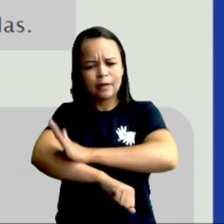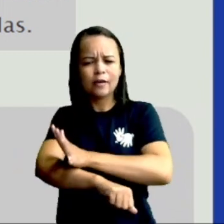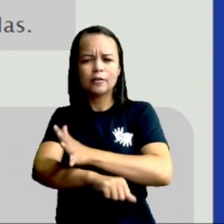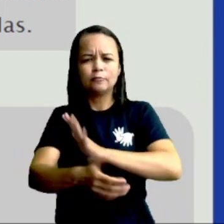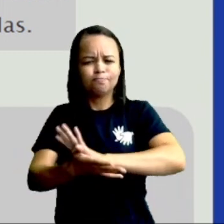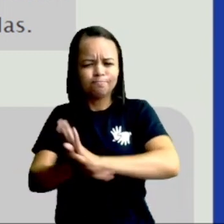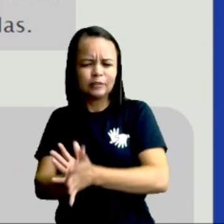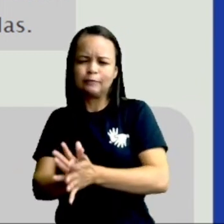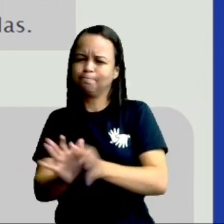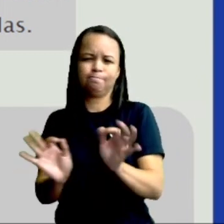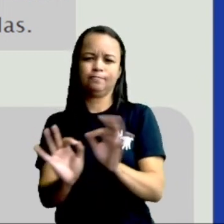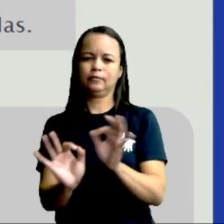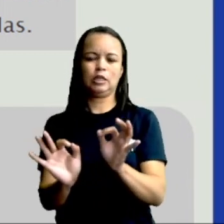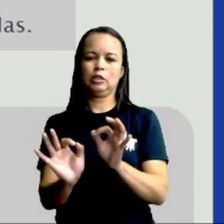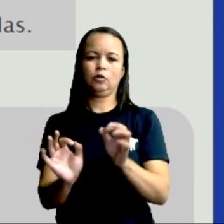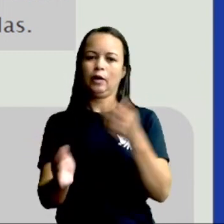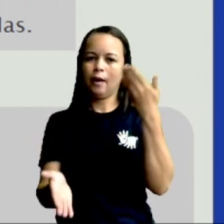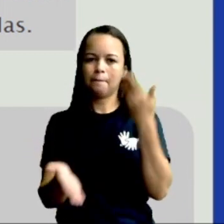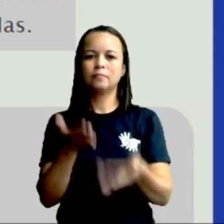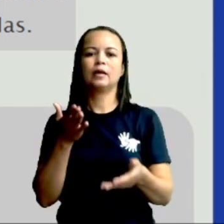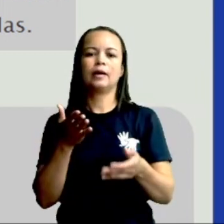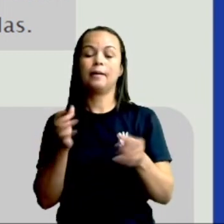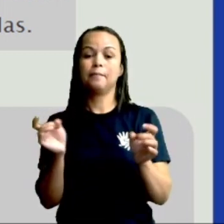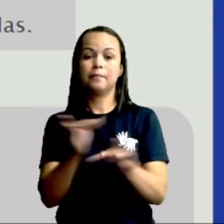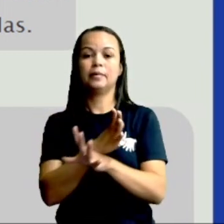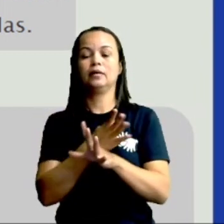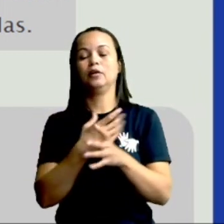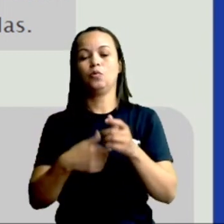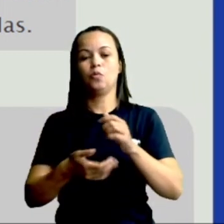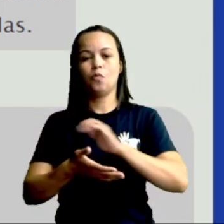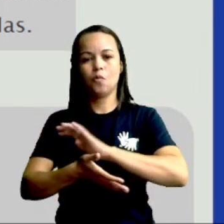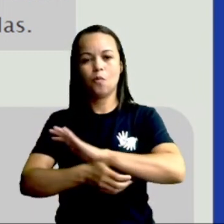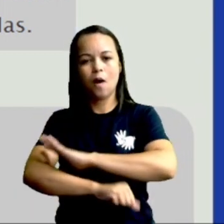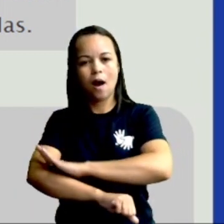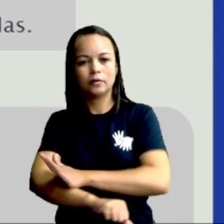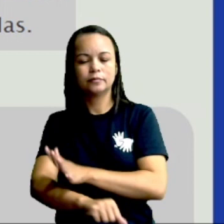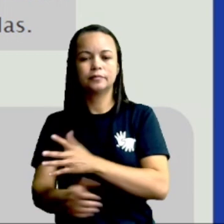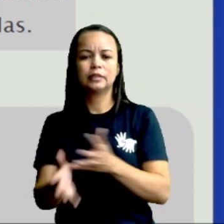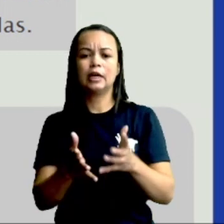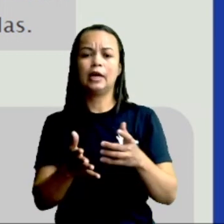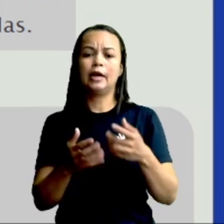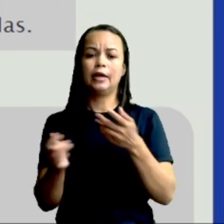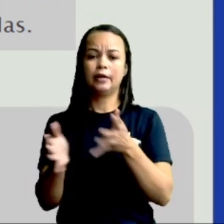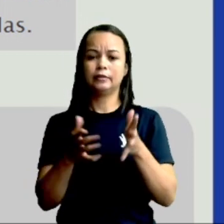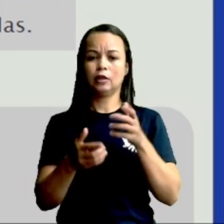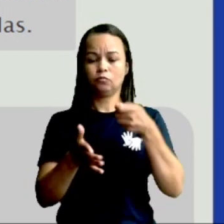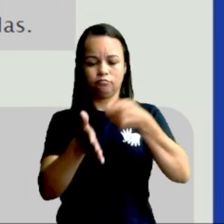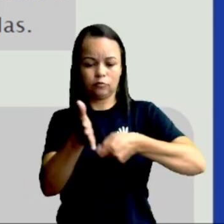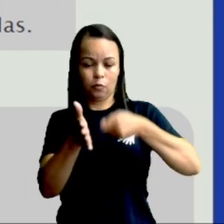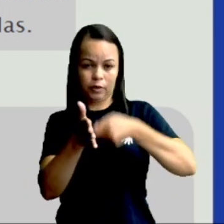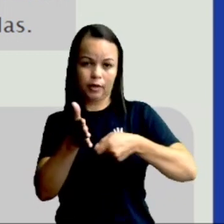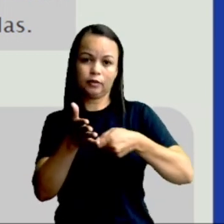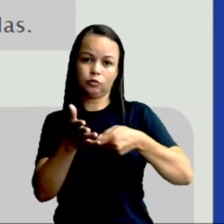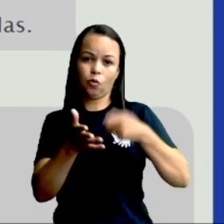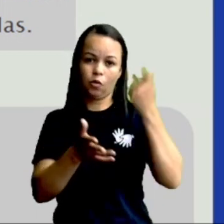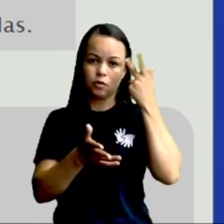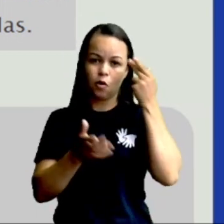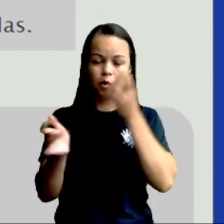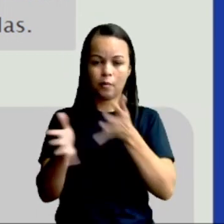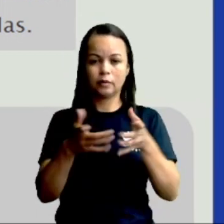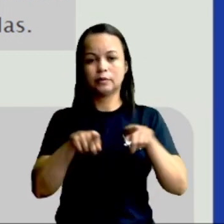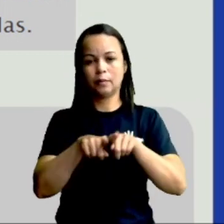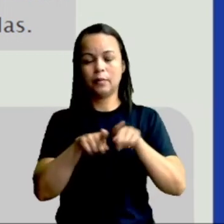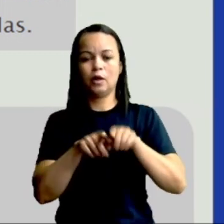ela deixe de ser racista, na verdade, né? Então, a norma também tornou obrigatório o ensino